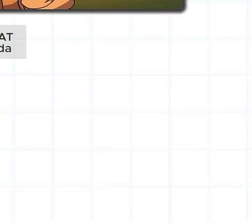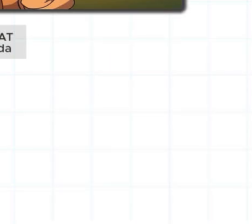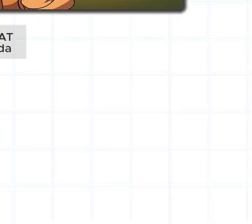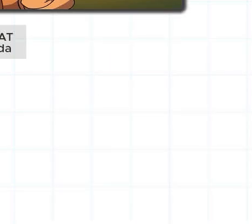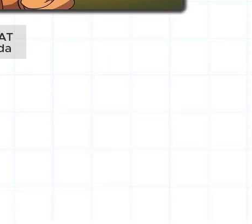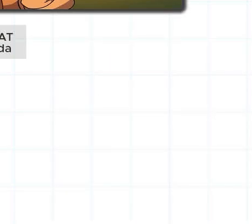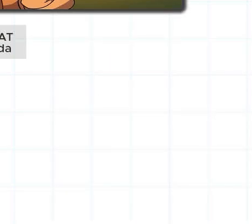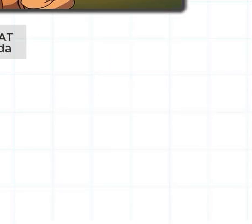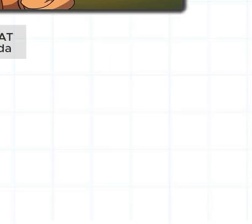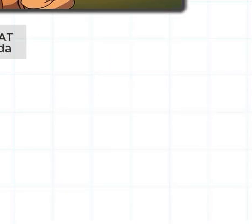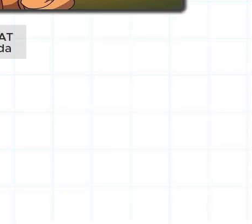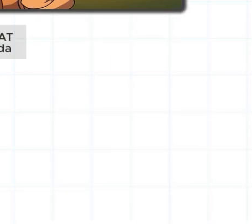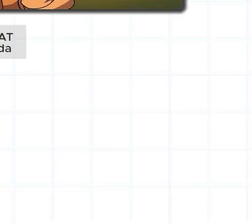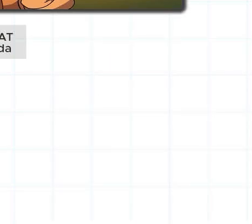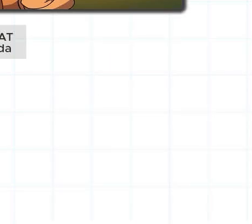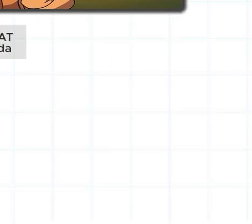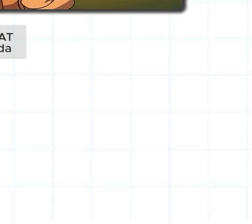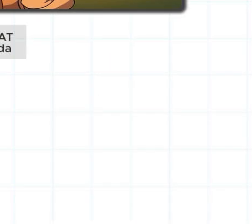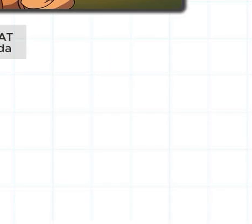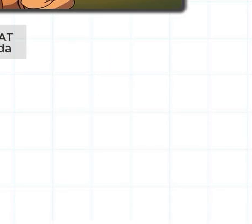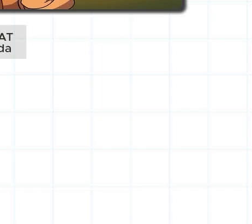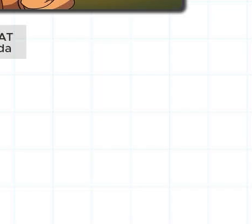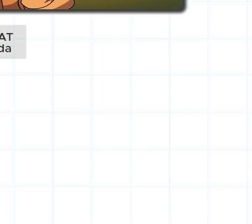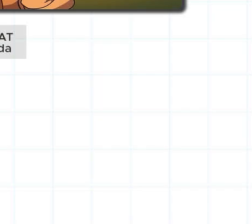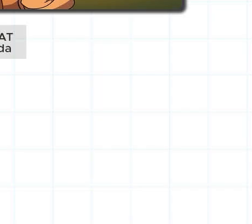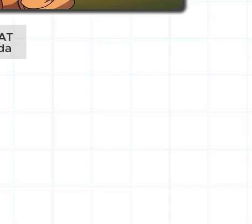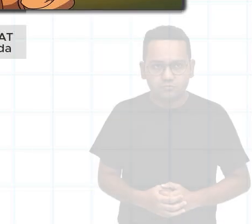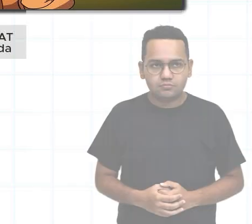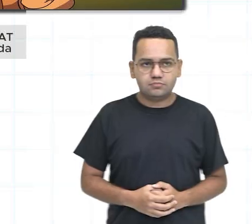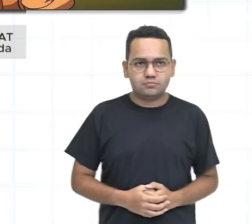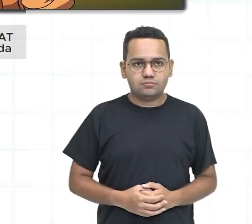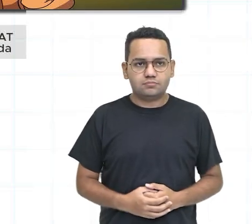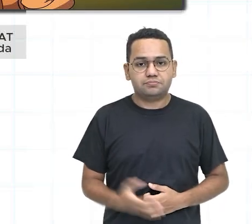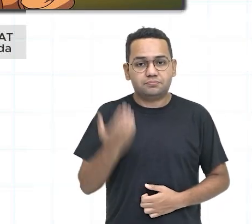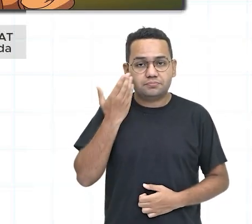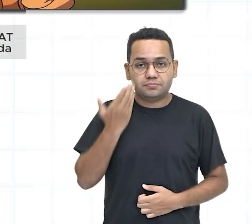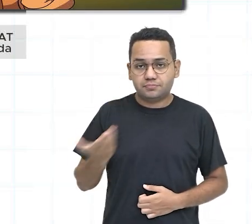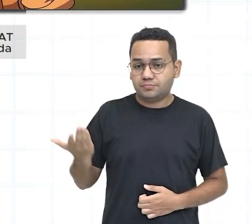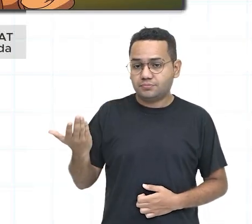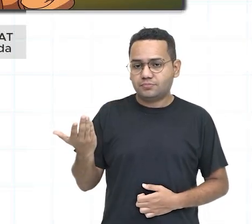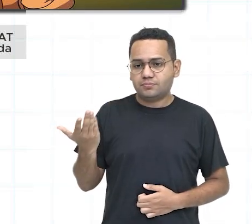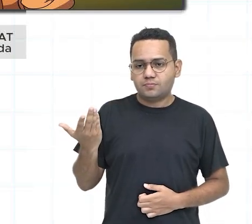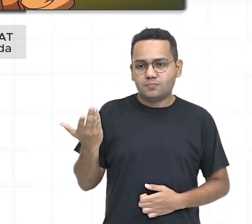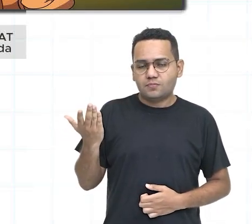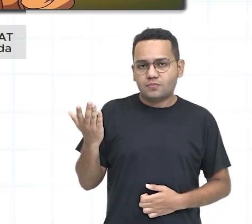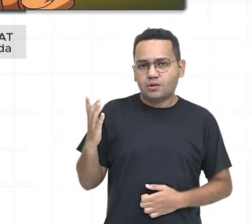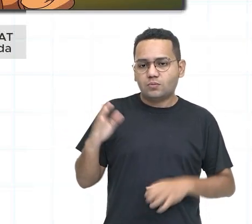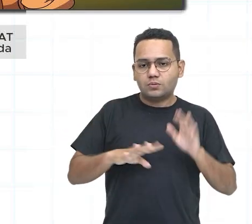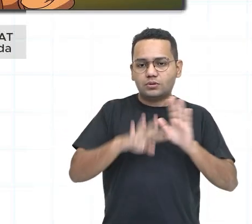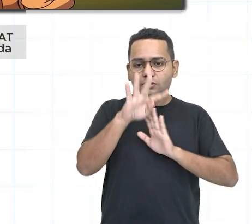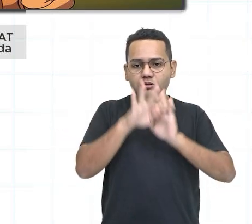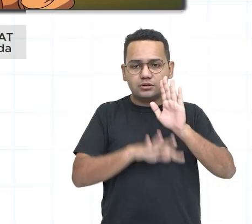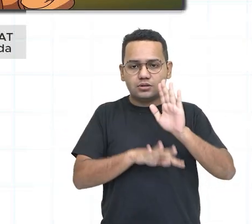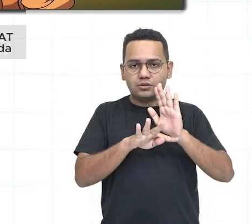Naquela primeira parte, nós tínhamos o quê? Americas. Agora, esse título agora é Africa.